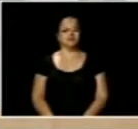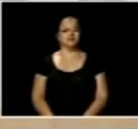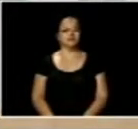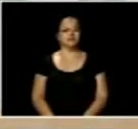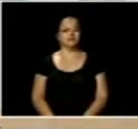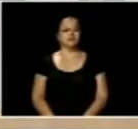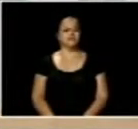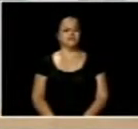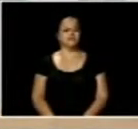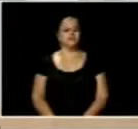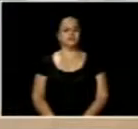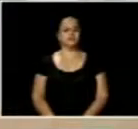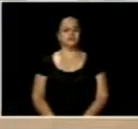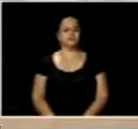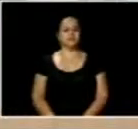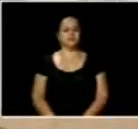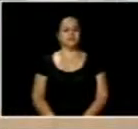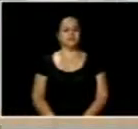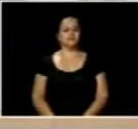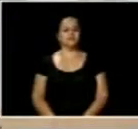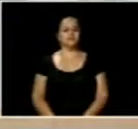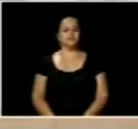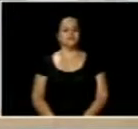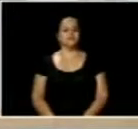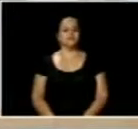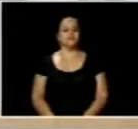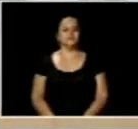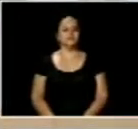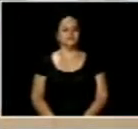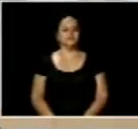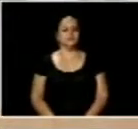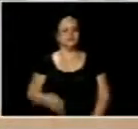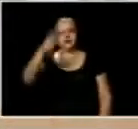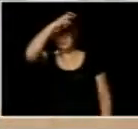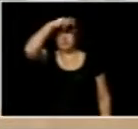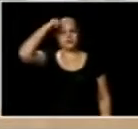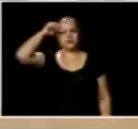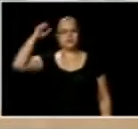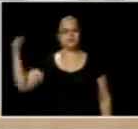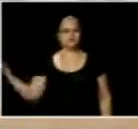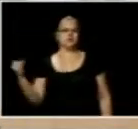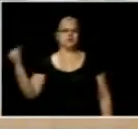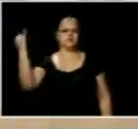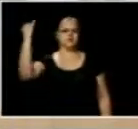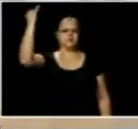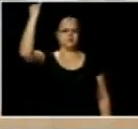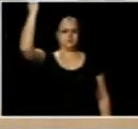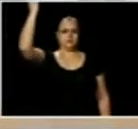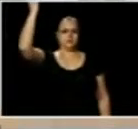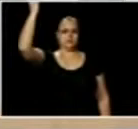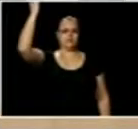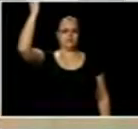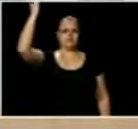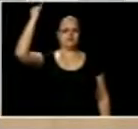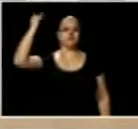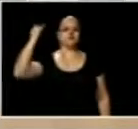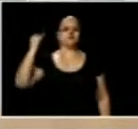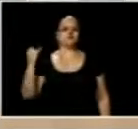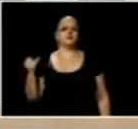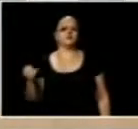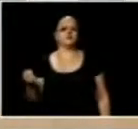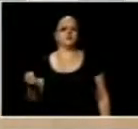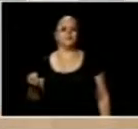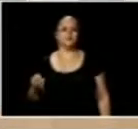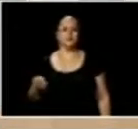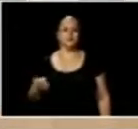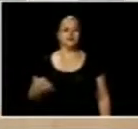Não é na pessoa só. A pessoa é muito importante, cada vez mais exige para a execução